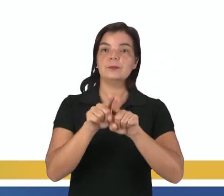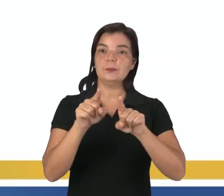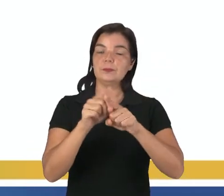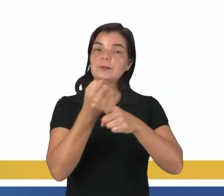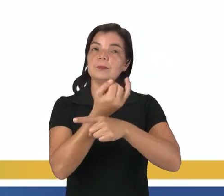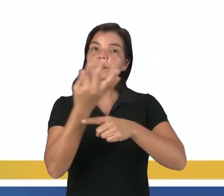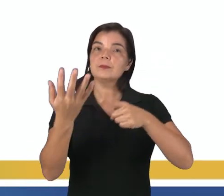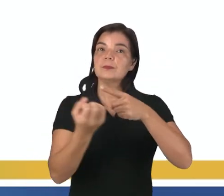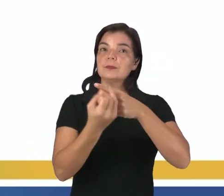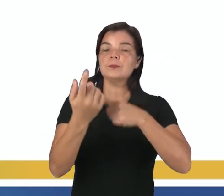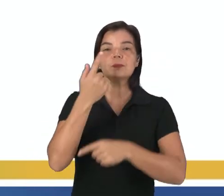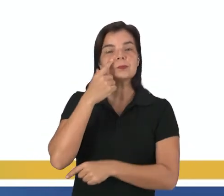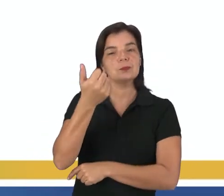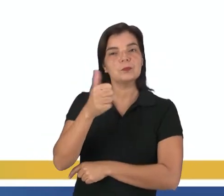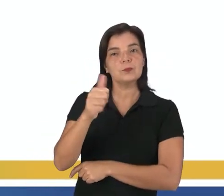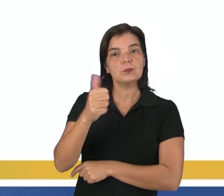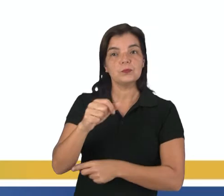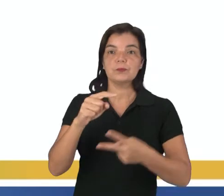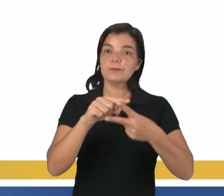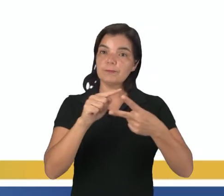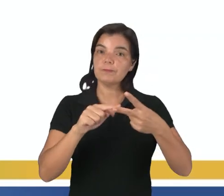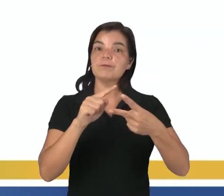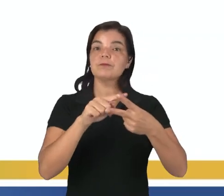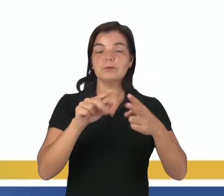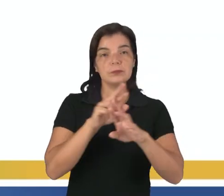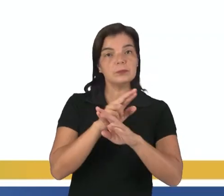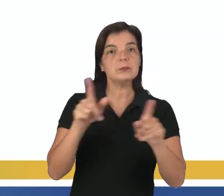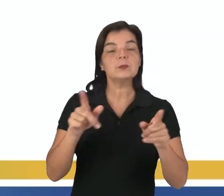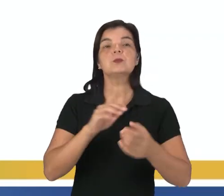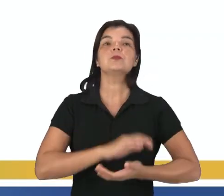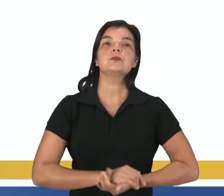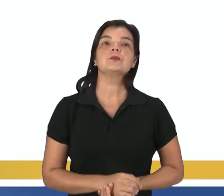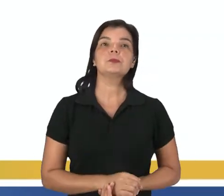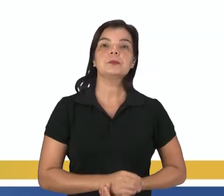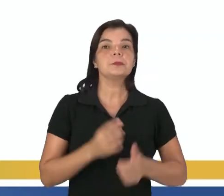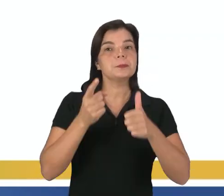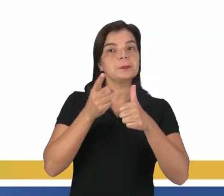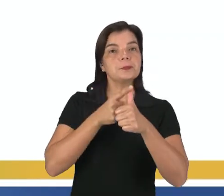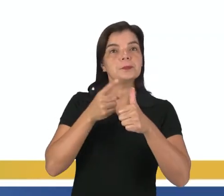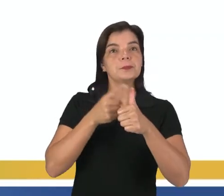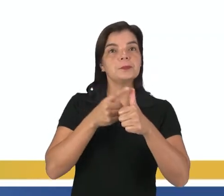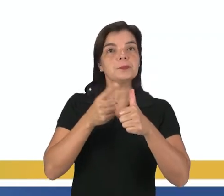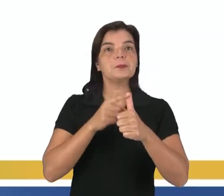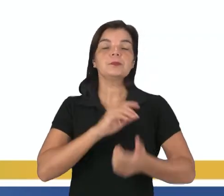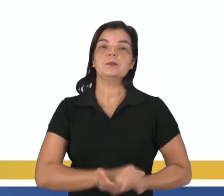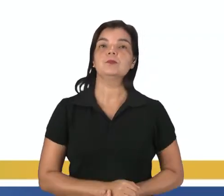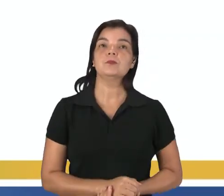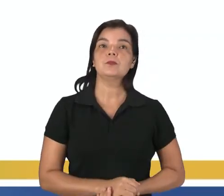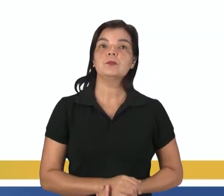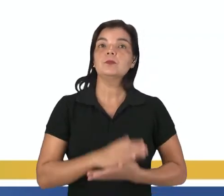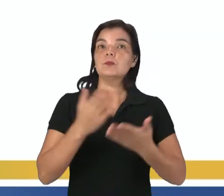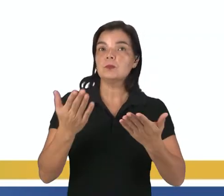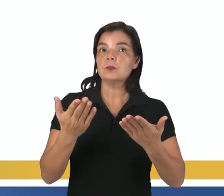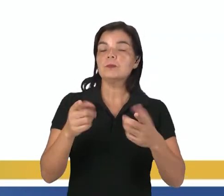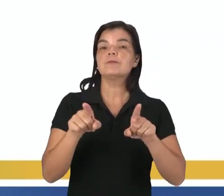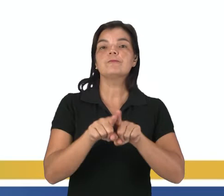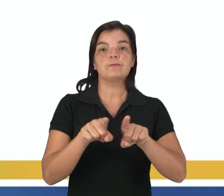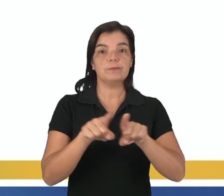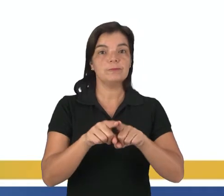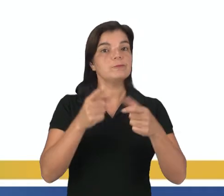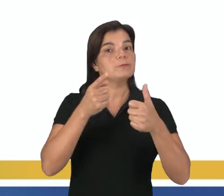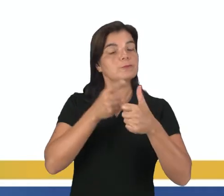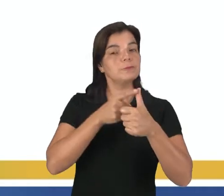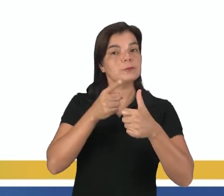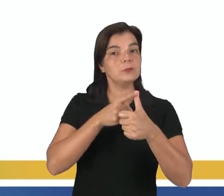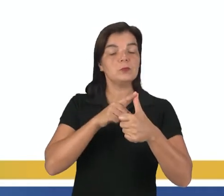frações analisando duas situações diferentes, né? Então, vamos ver aí a primeira situação. Essa primeira